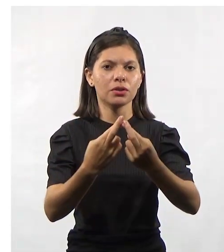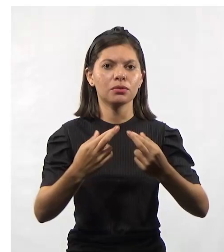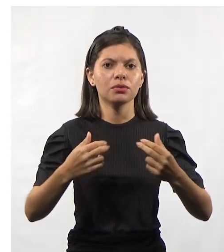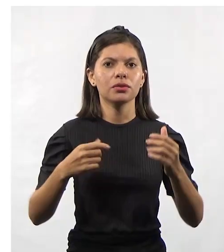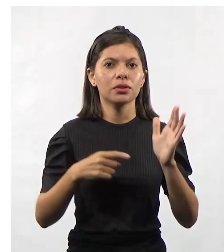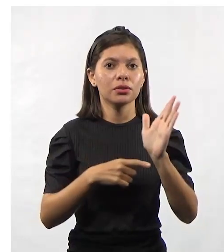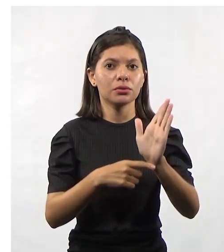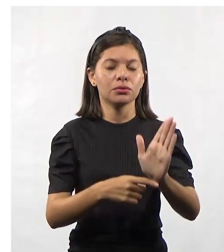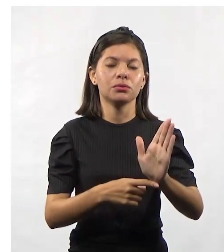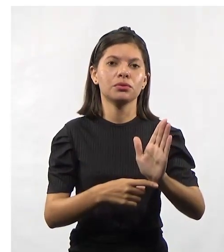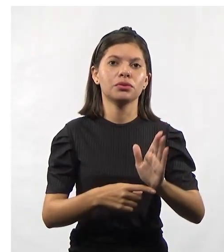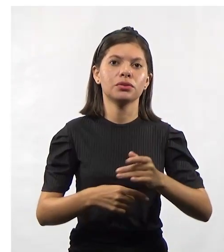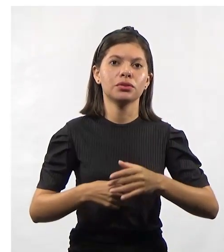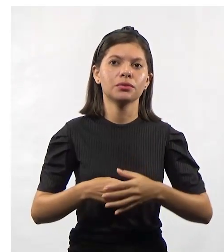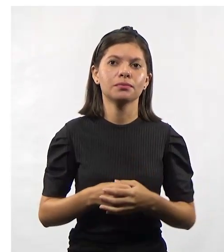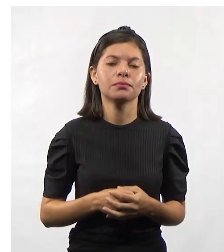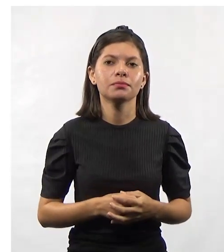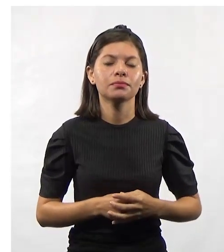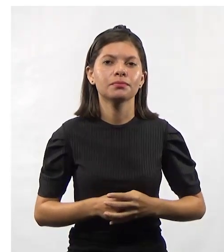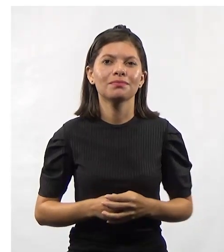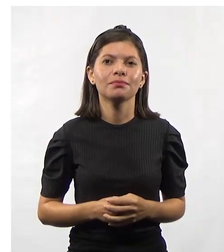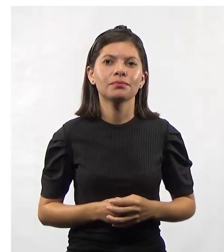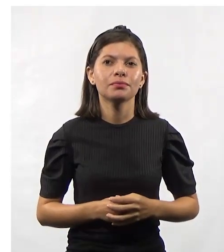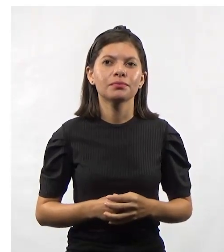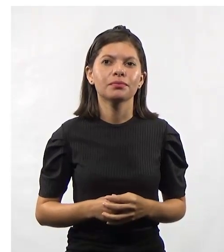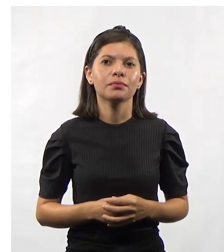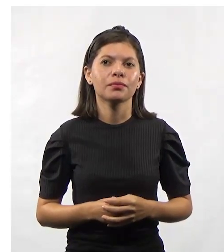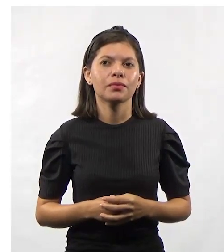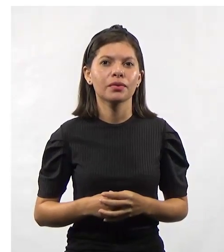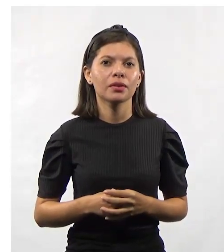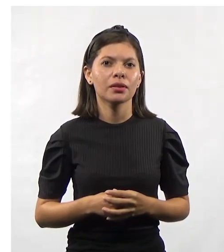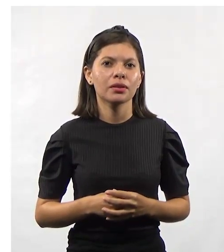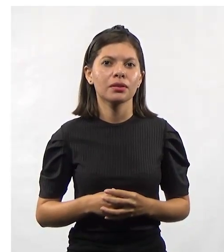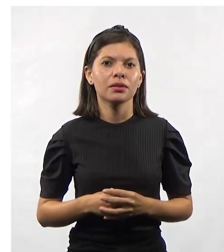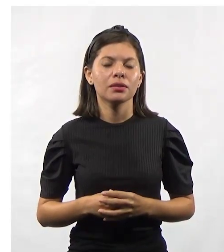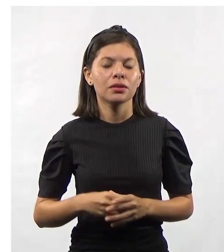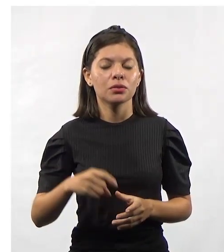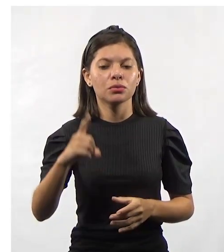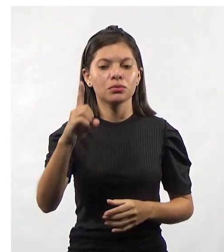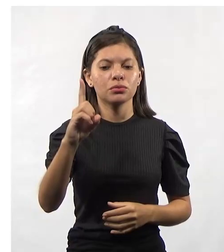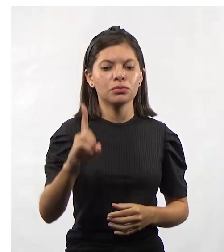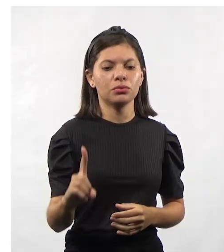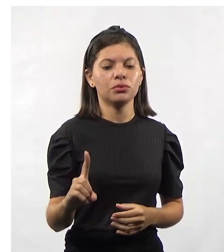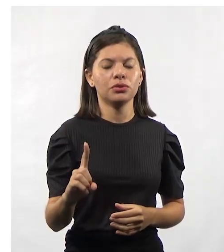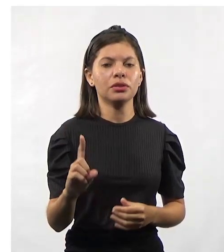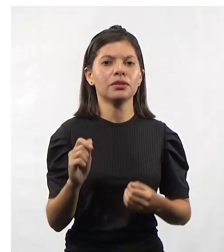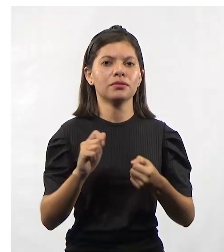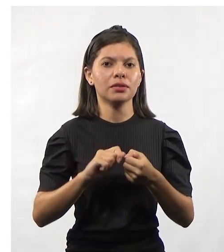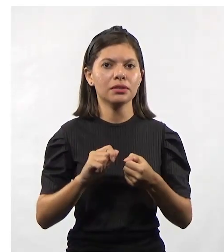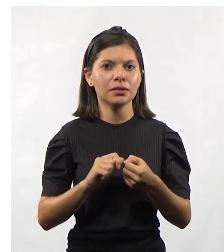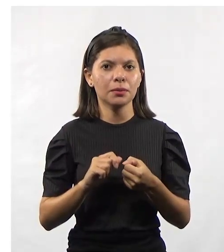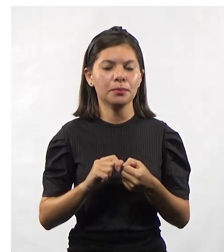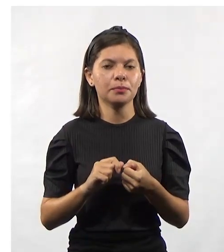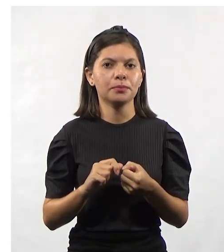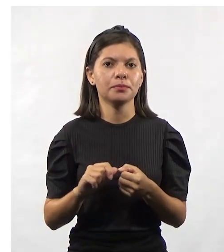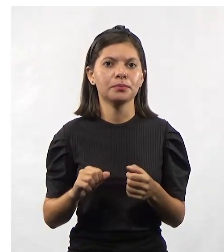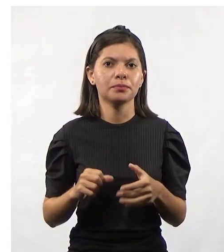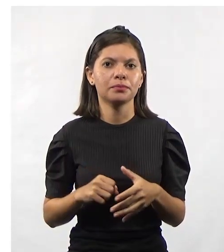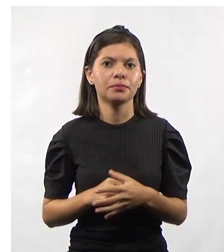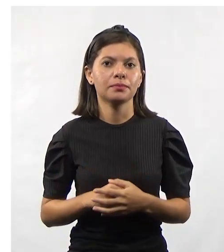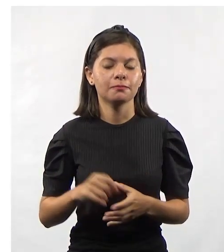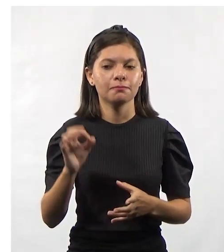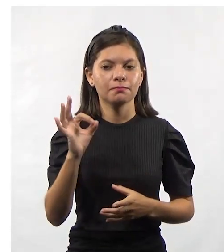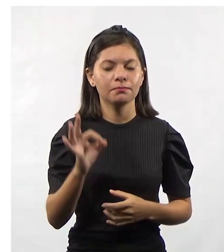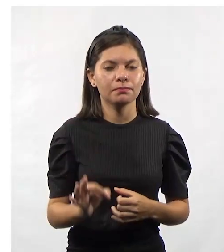que possibilitem a superação desses entraves, promovendo a realização